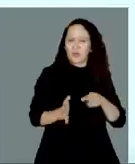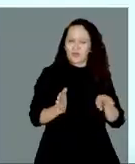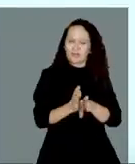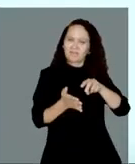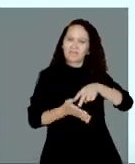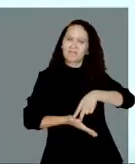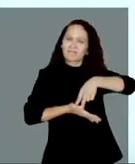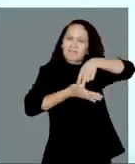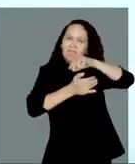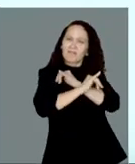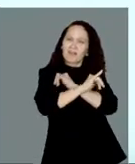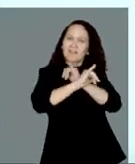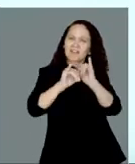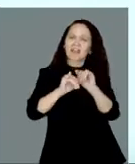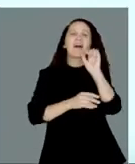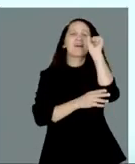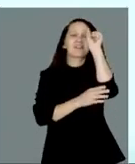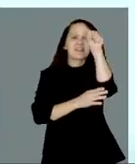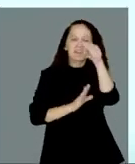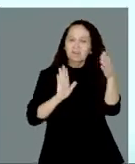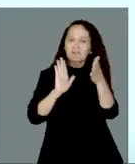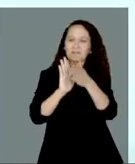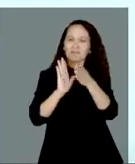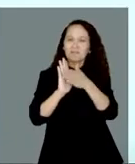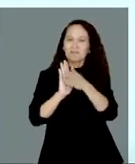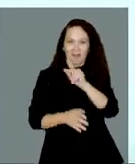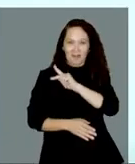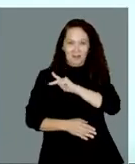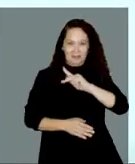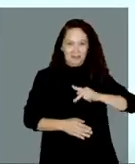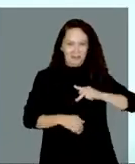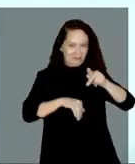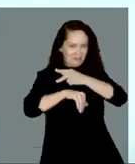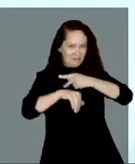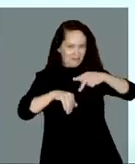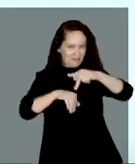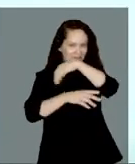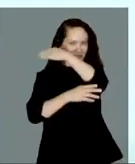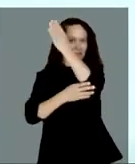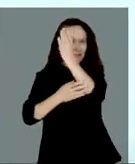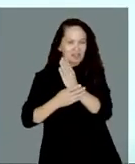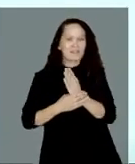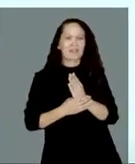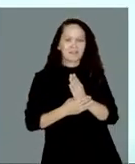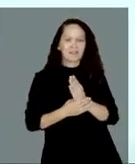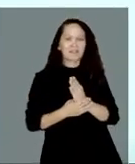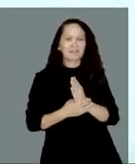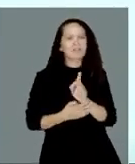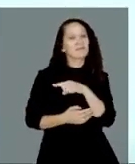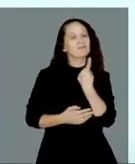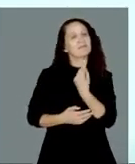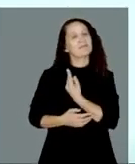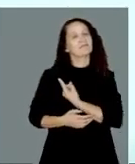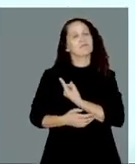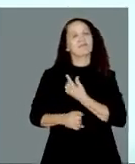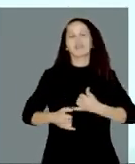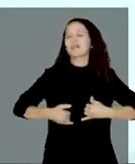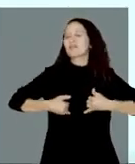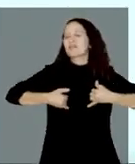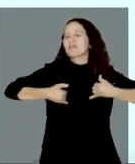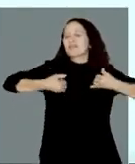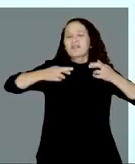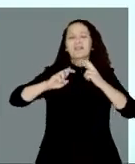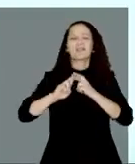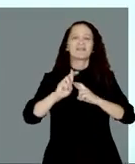Lula aqui está nos dizendo, com outras palavras, com outras metas, com